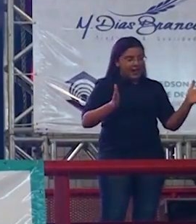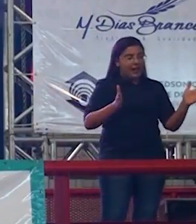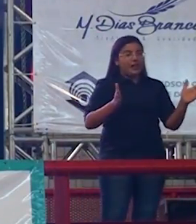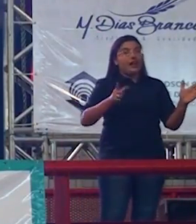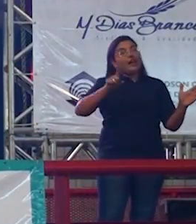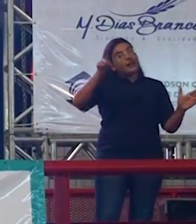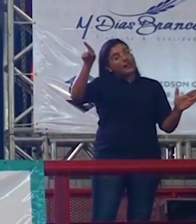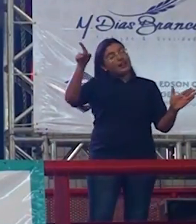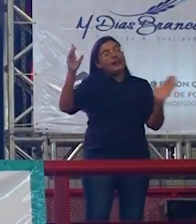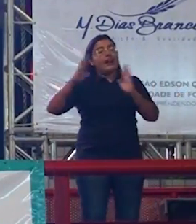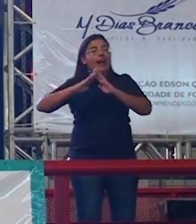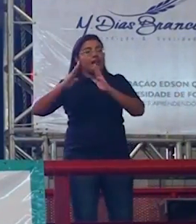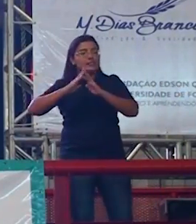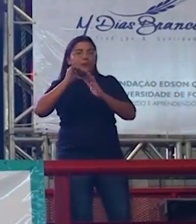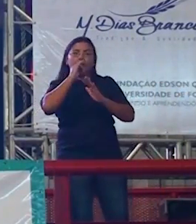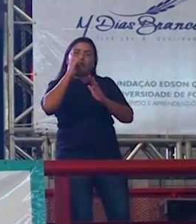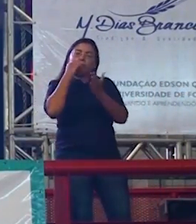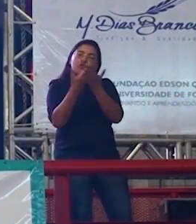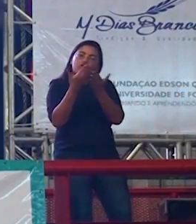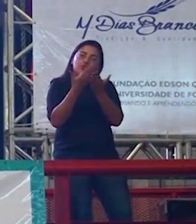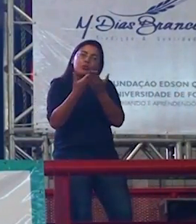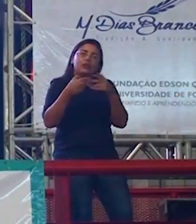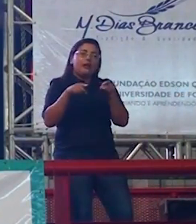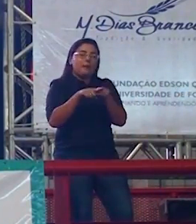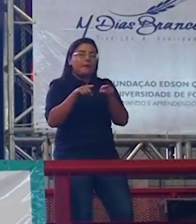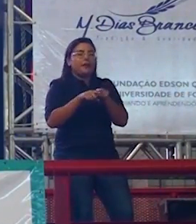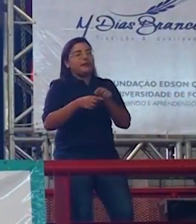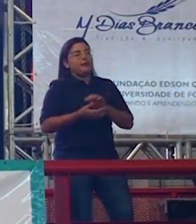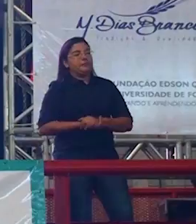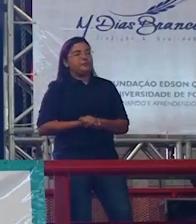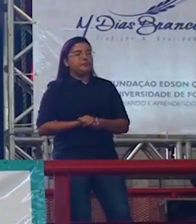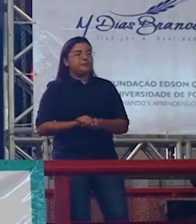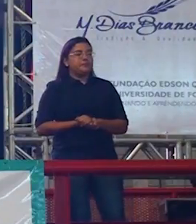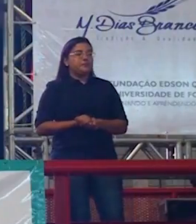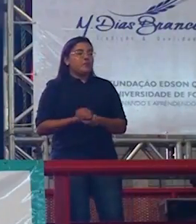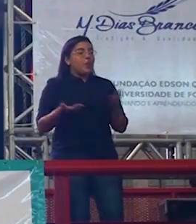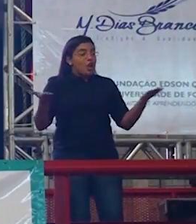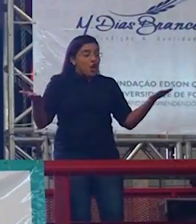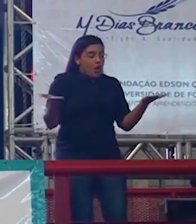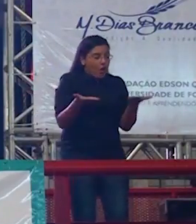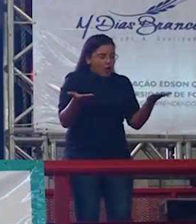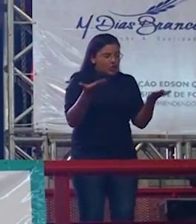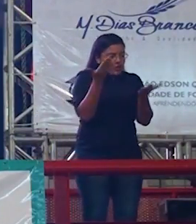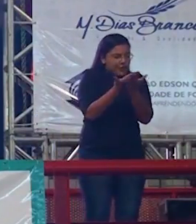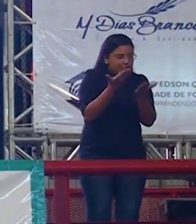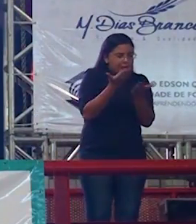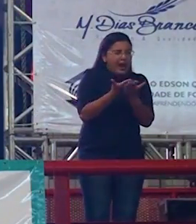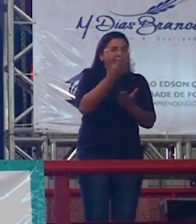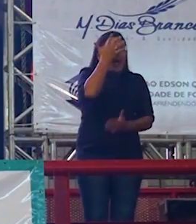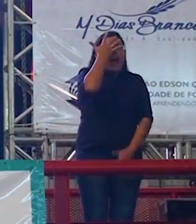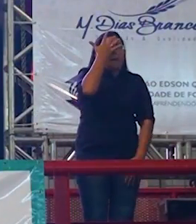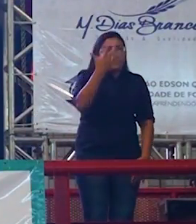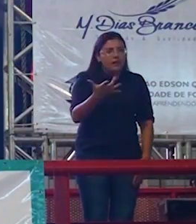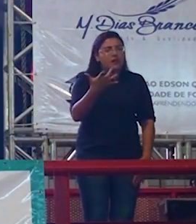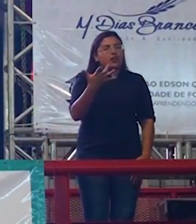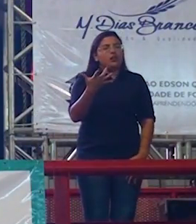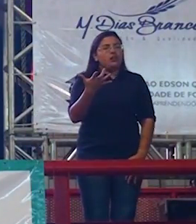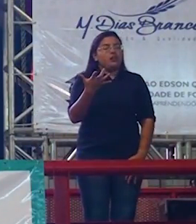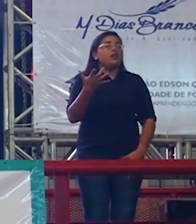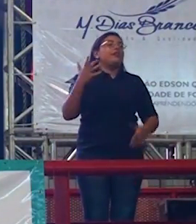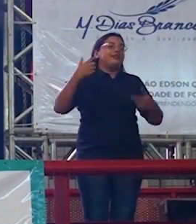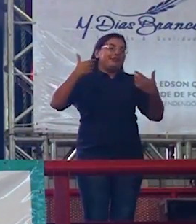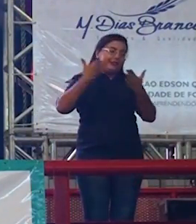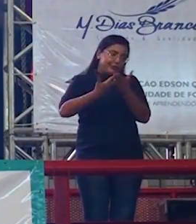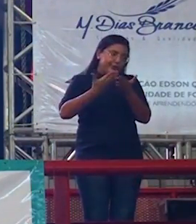na apostila questão de casa. Então você pode fazer assim. O que eu estudar hoje, se só der tempo de estudar a